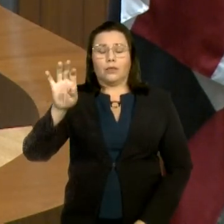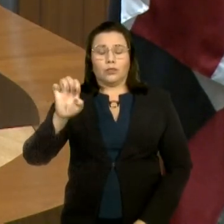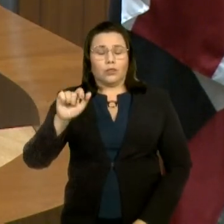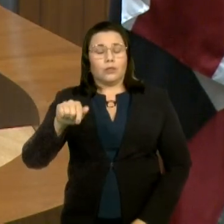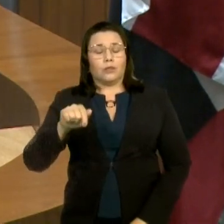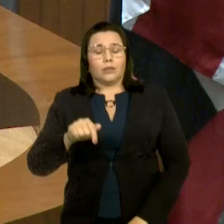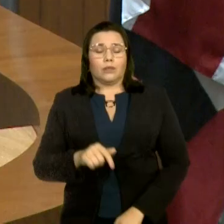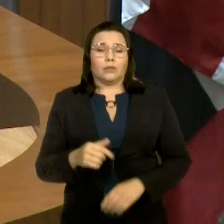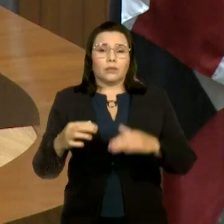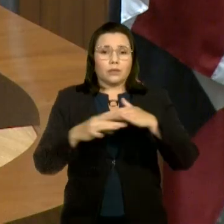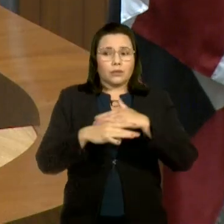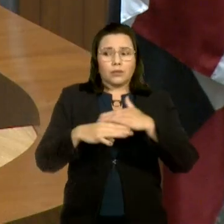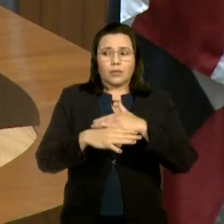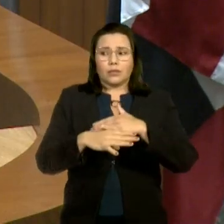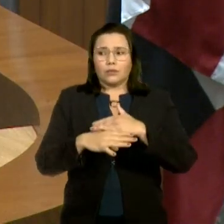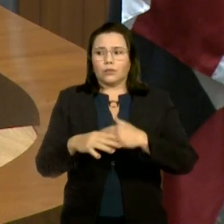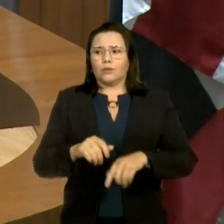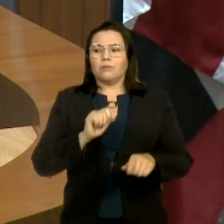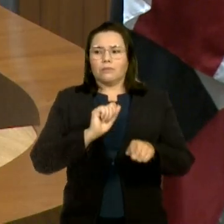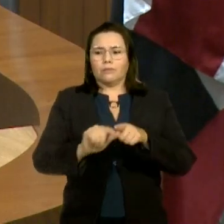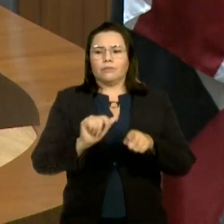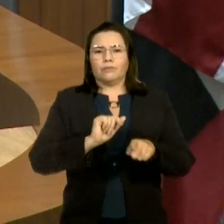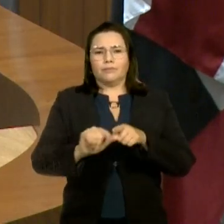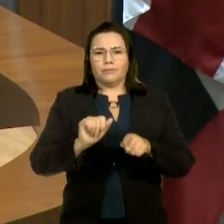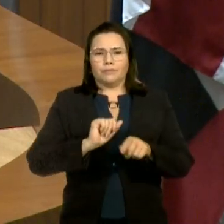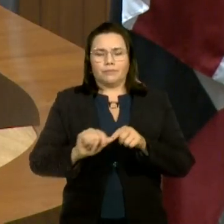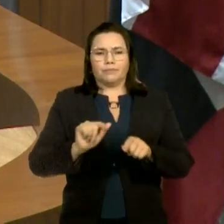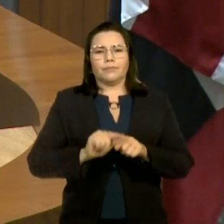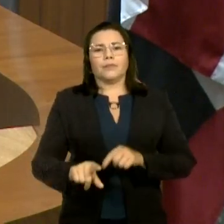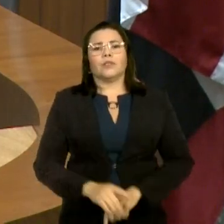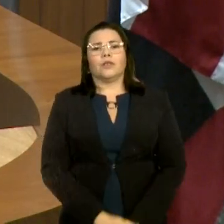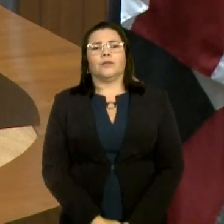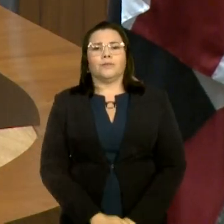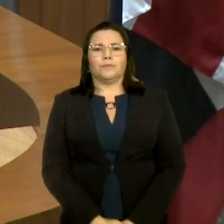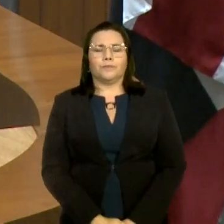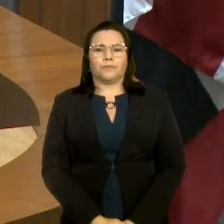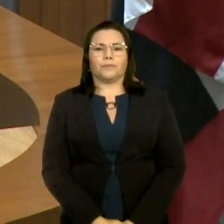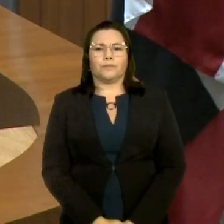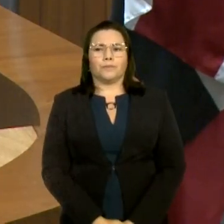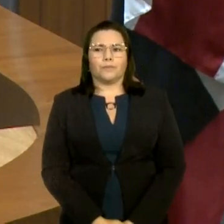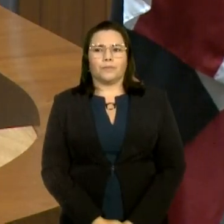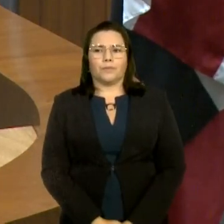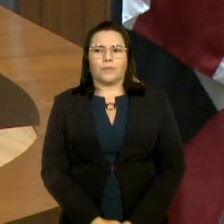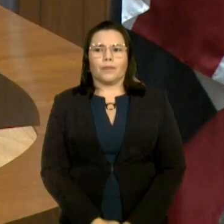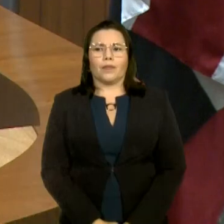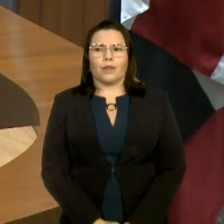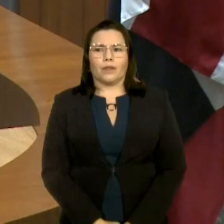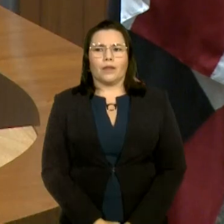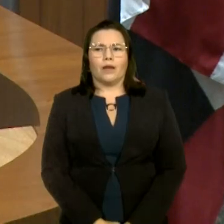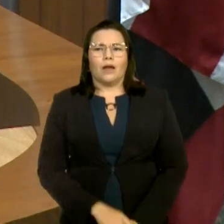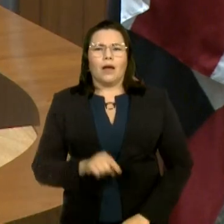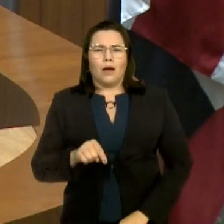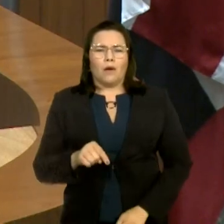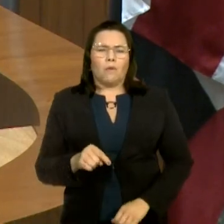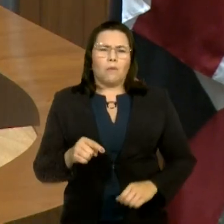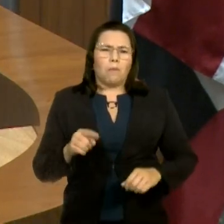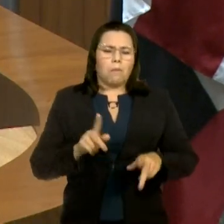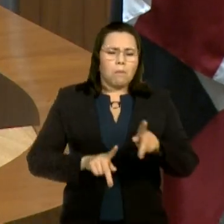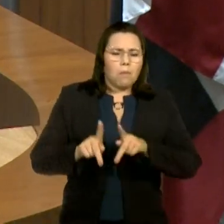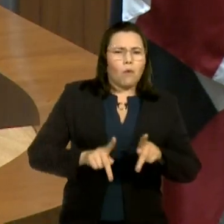numa demonstração de que a população de Pinheiro cansou de dois modelos ultrapassados e